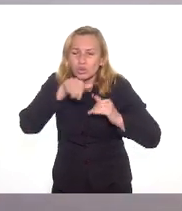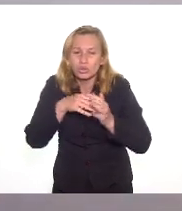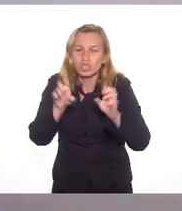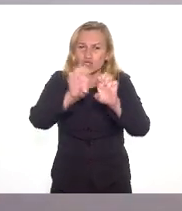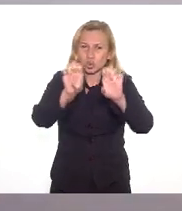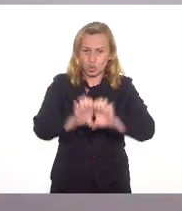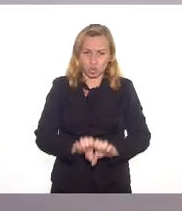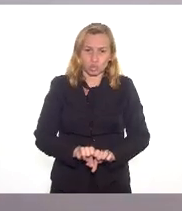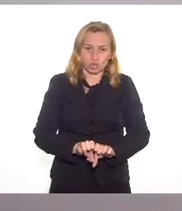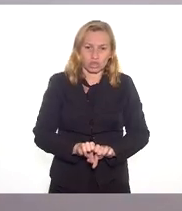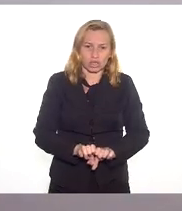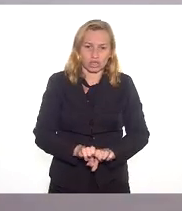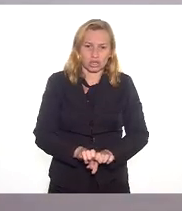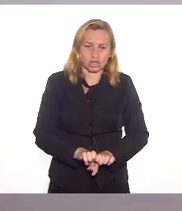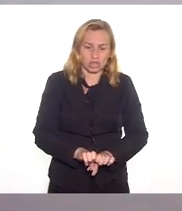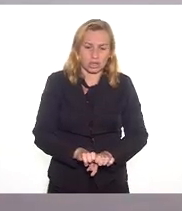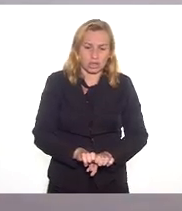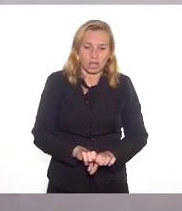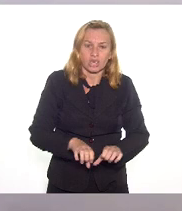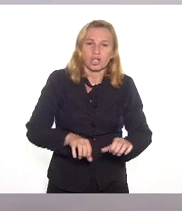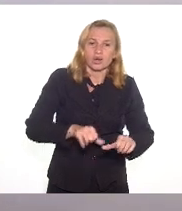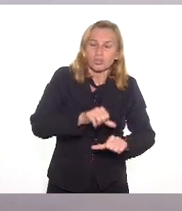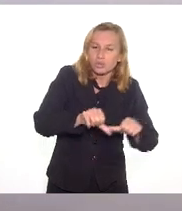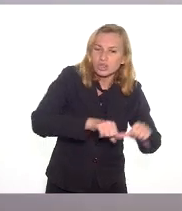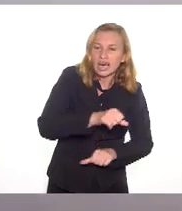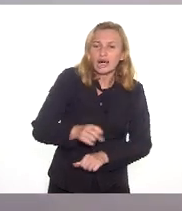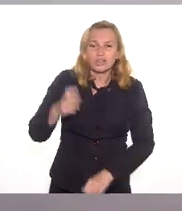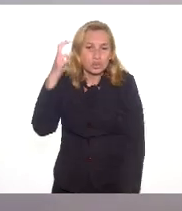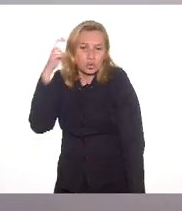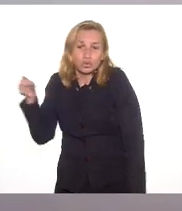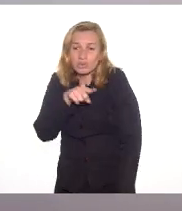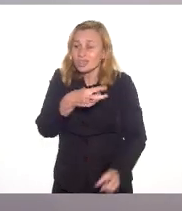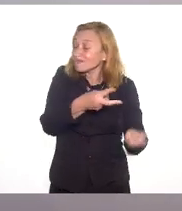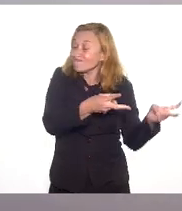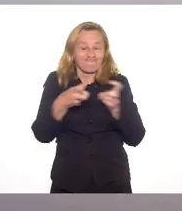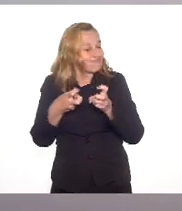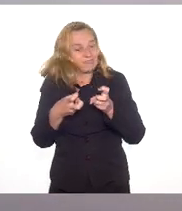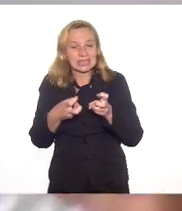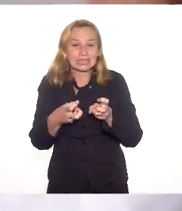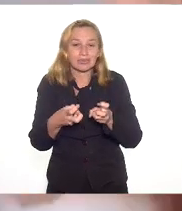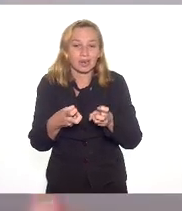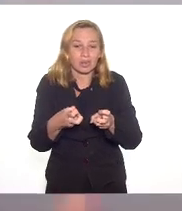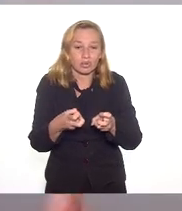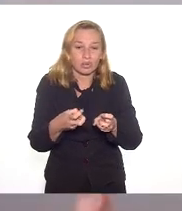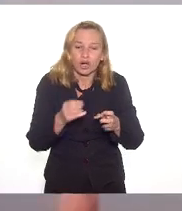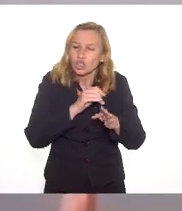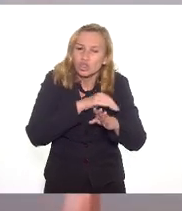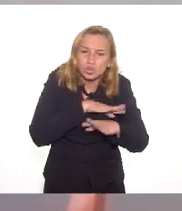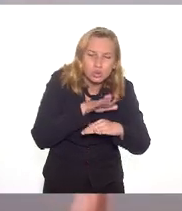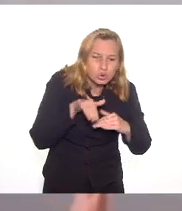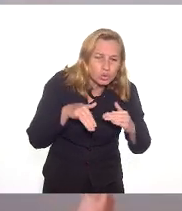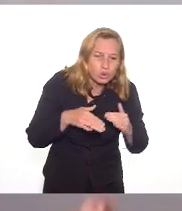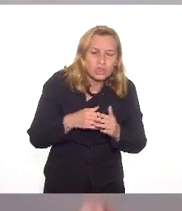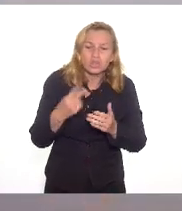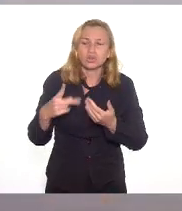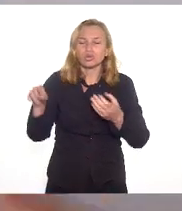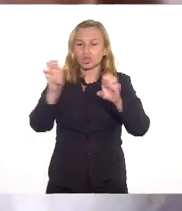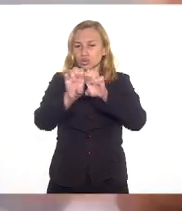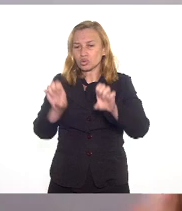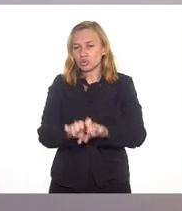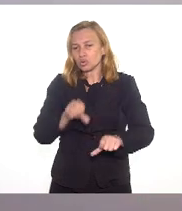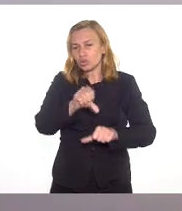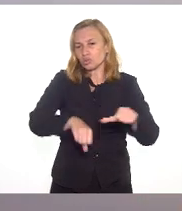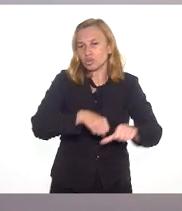estrutura, te impuseram outra cultura e você nem percebeu. Mudaram toda a sua estrutura,